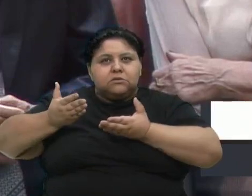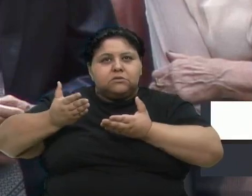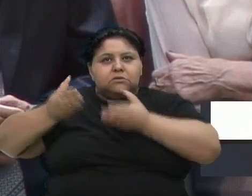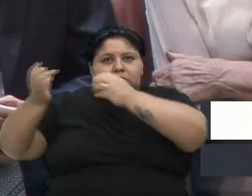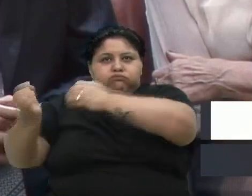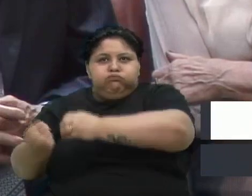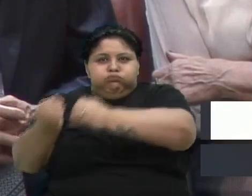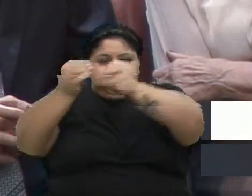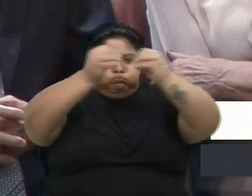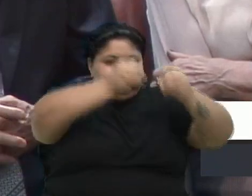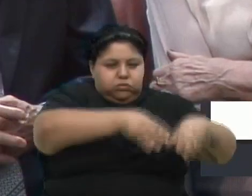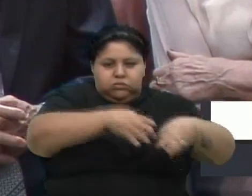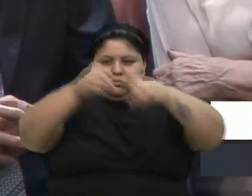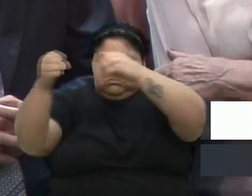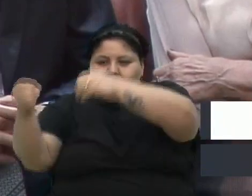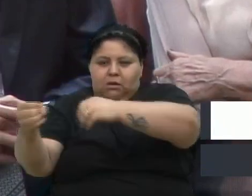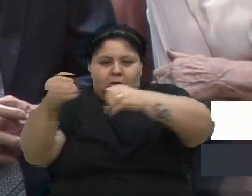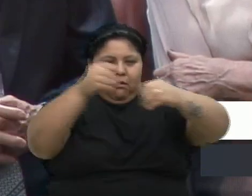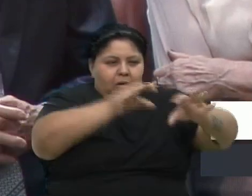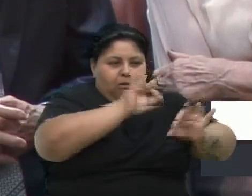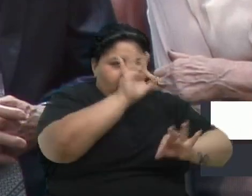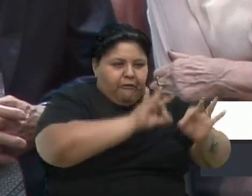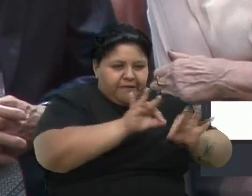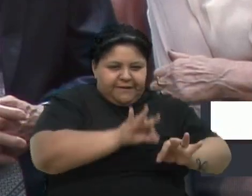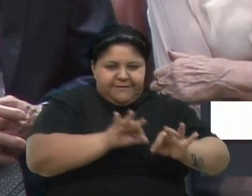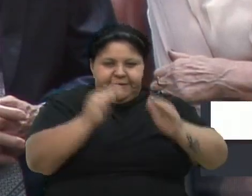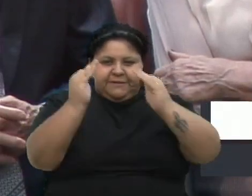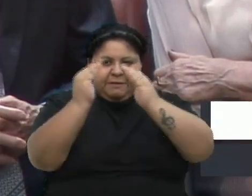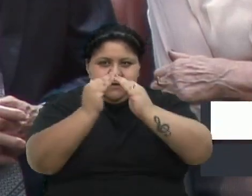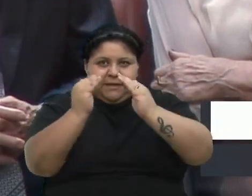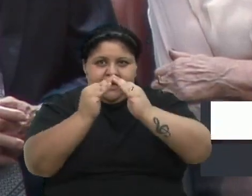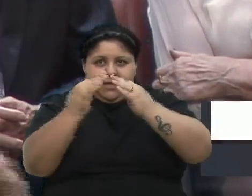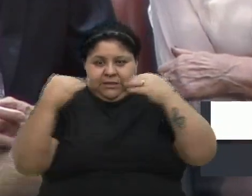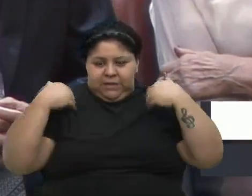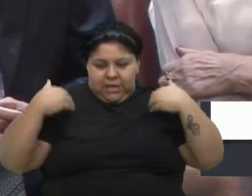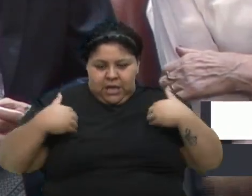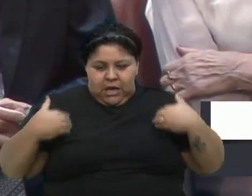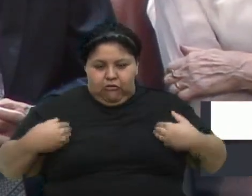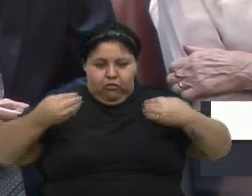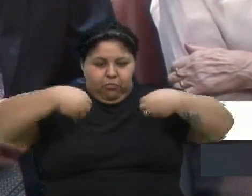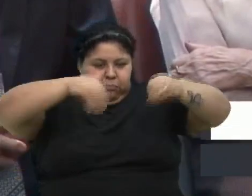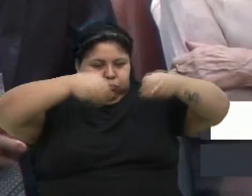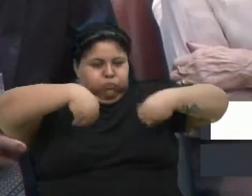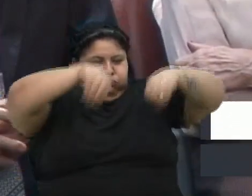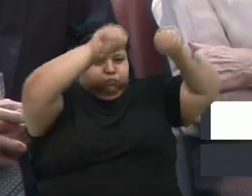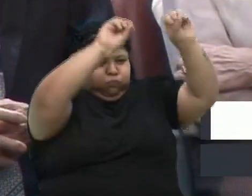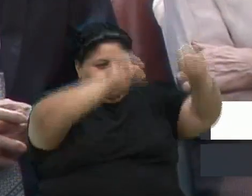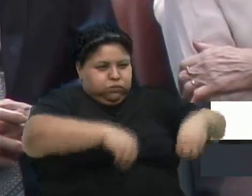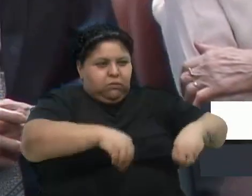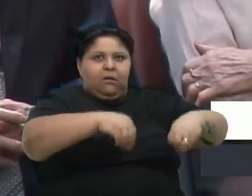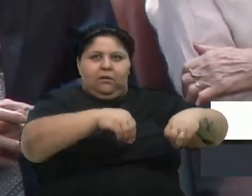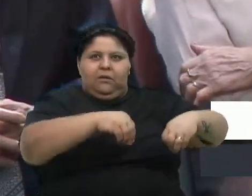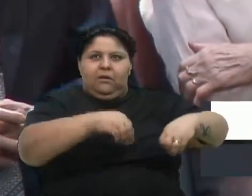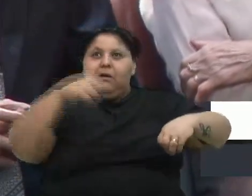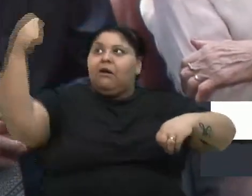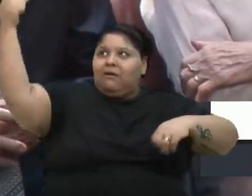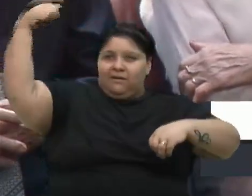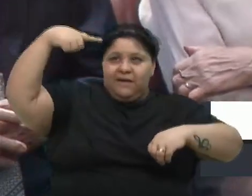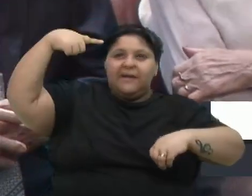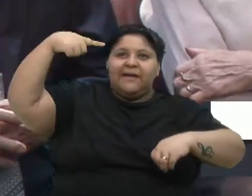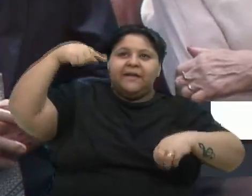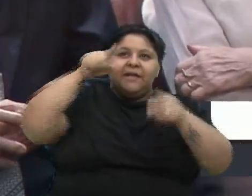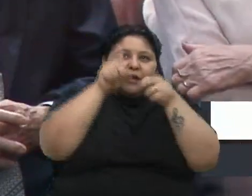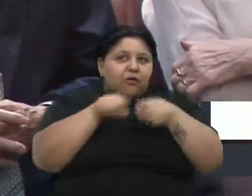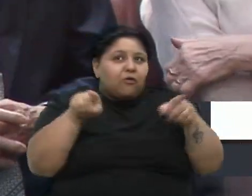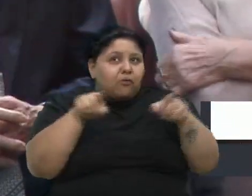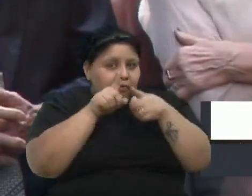seus móveis molhados, né, colocando a roupa para fora, a coberta, o colchão para lá de fora, pegando sol e com música ligada.